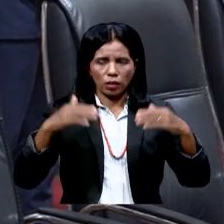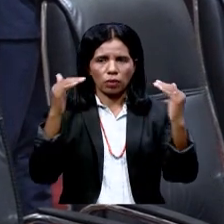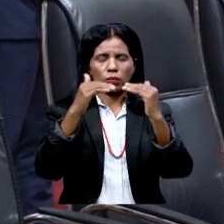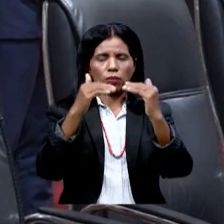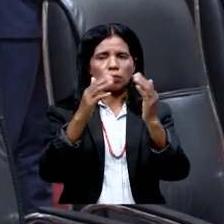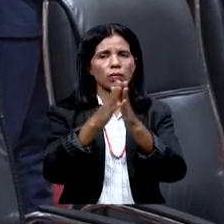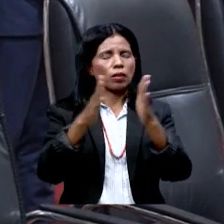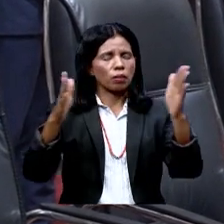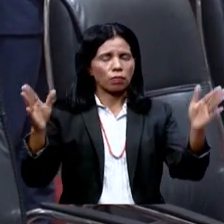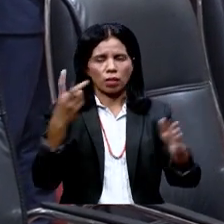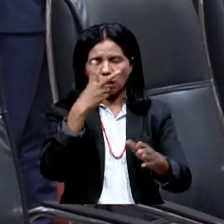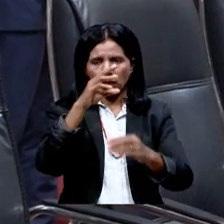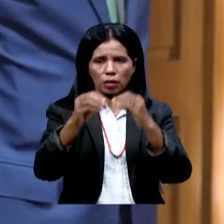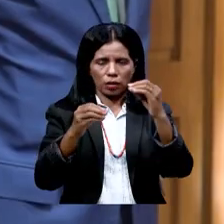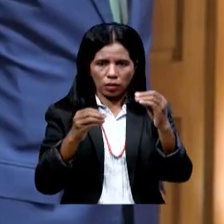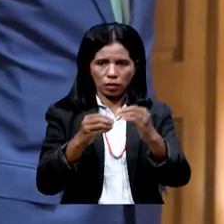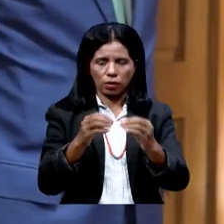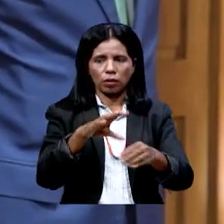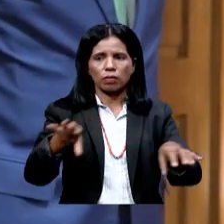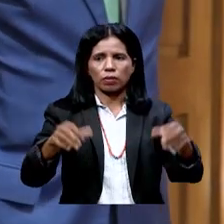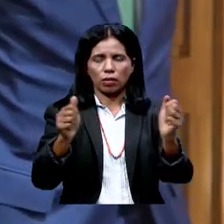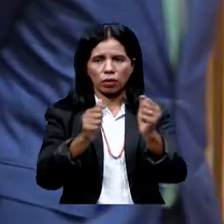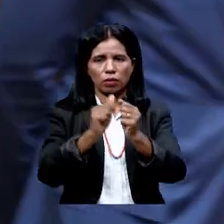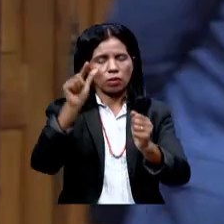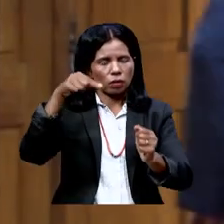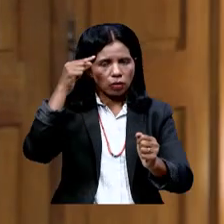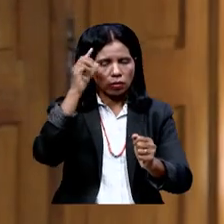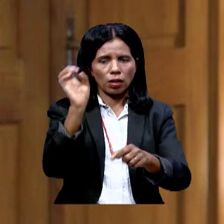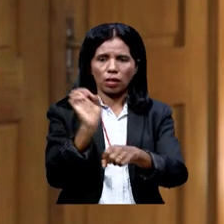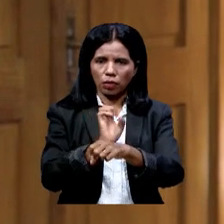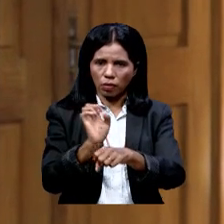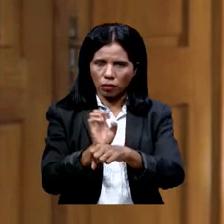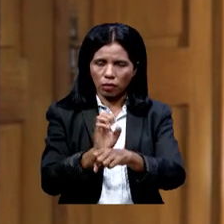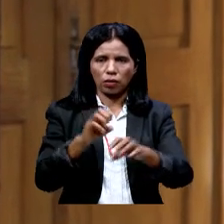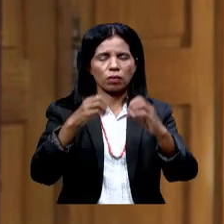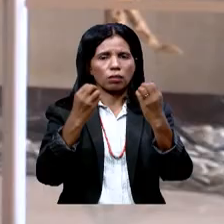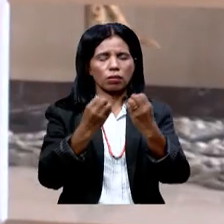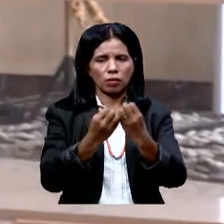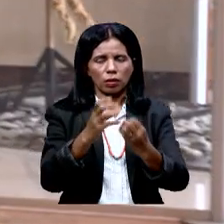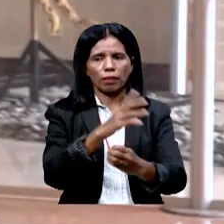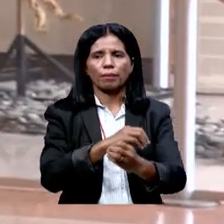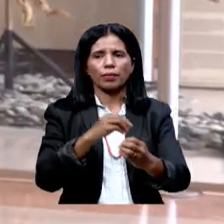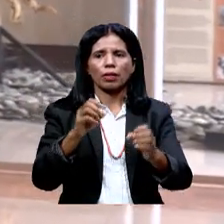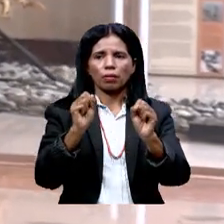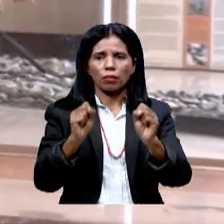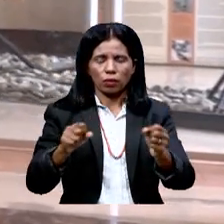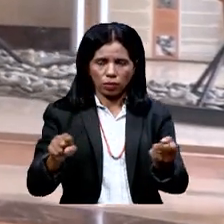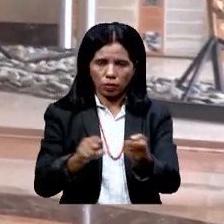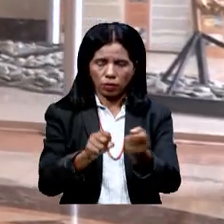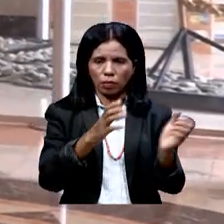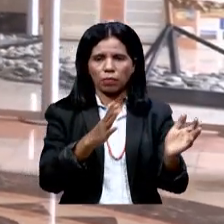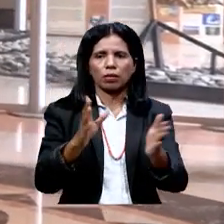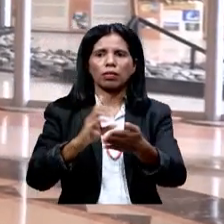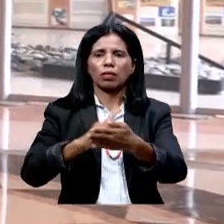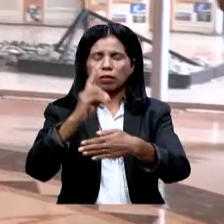multilateral ba operasyon mutual kooperasyon entre governo, ekonomia, organisasyon non-governamental o dibele kontribui proseso